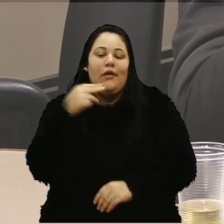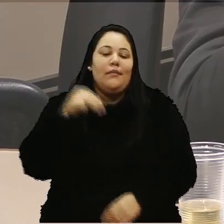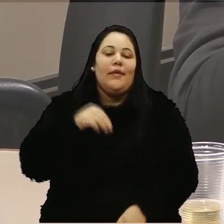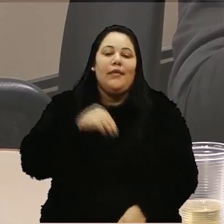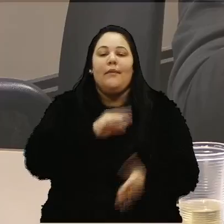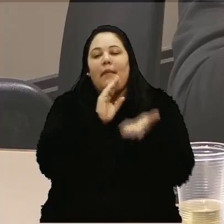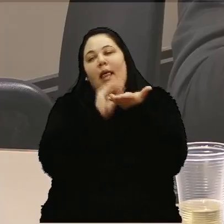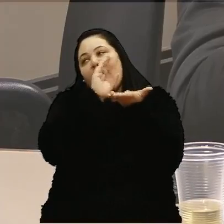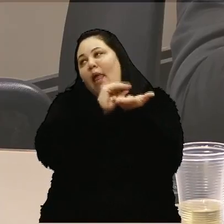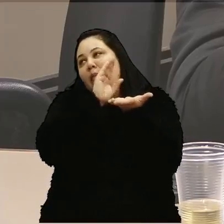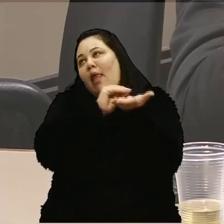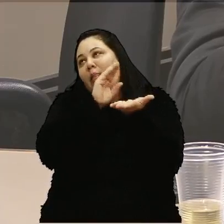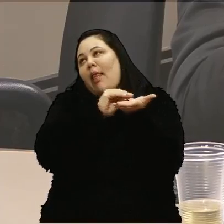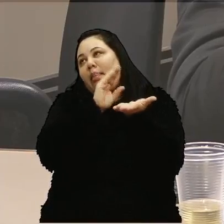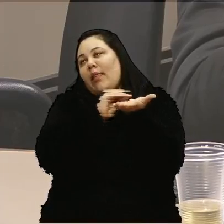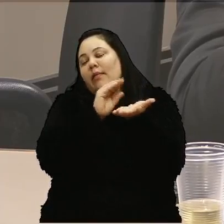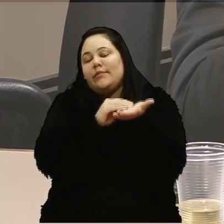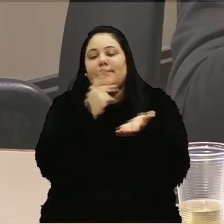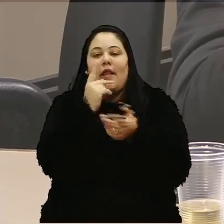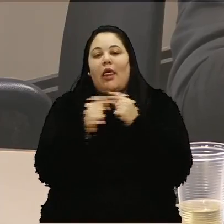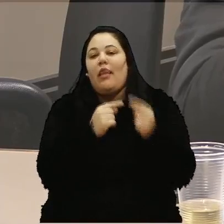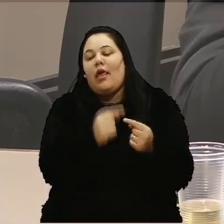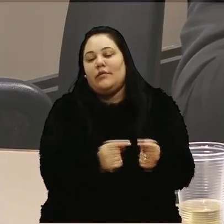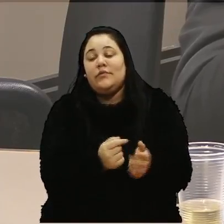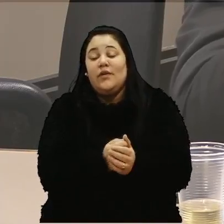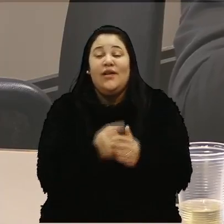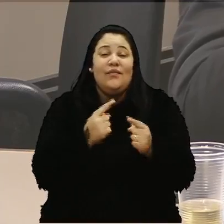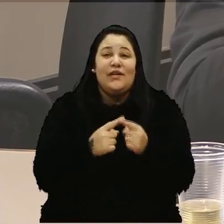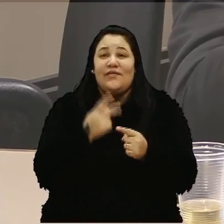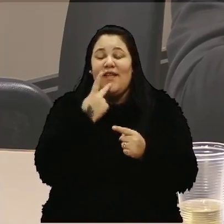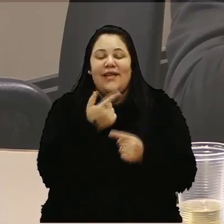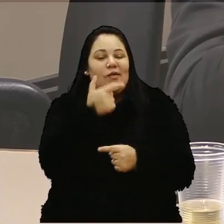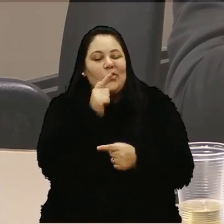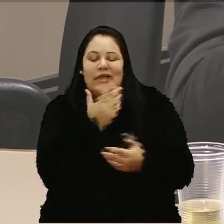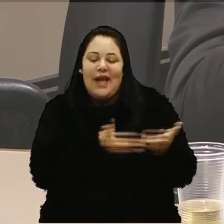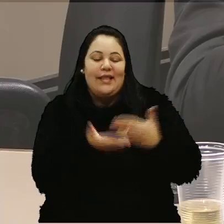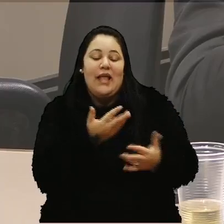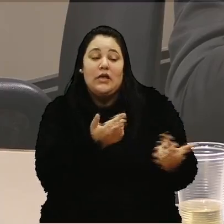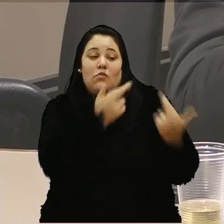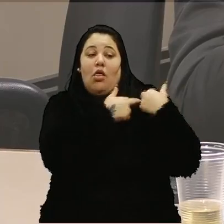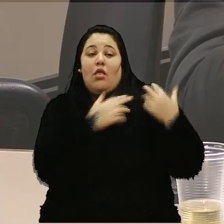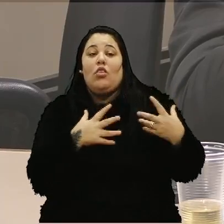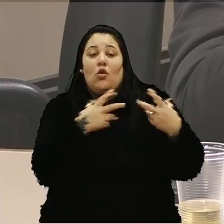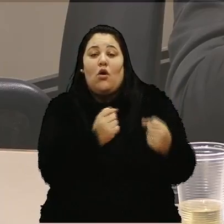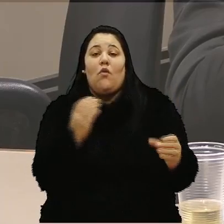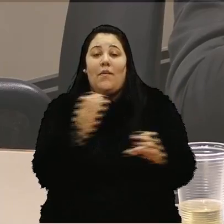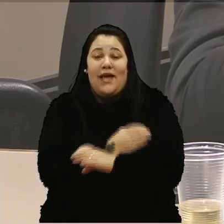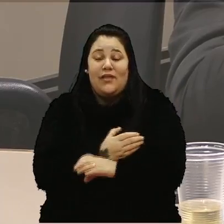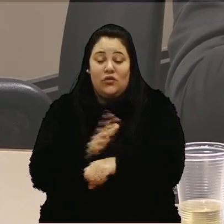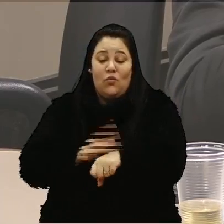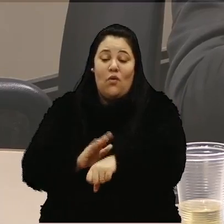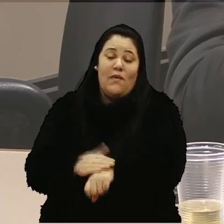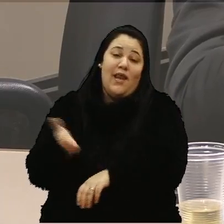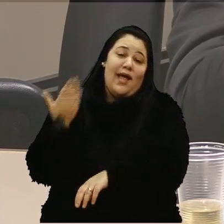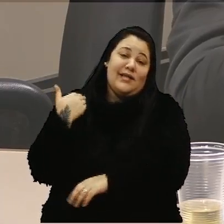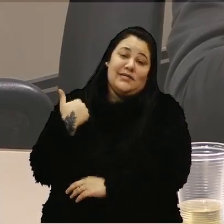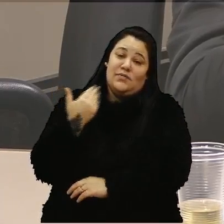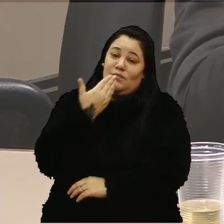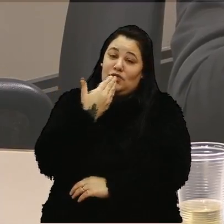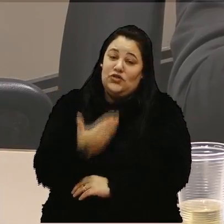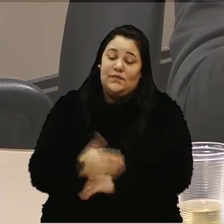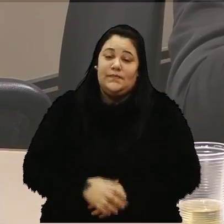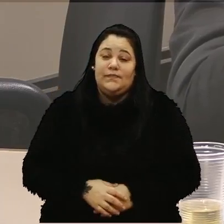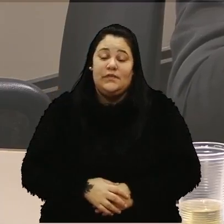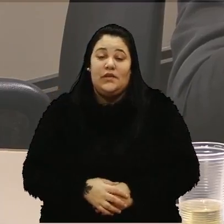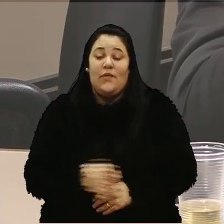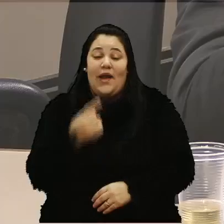não, né, eles falam que não tem como abranger essa responsabilidade que na época eu havia solicitado. Então aqui é um